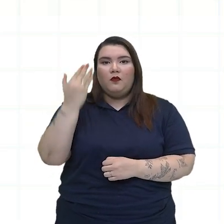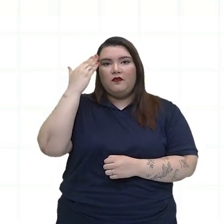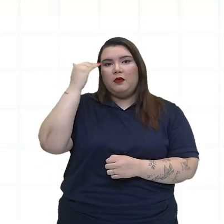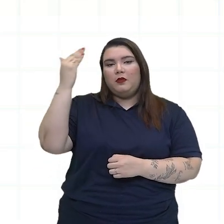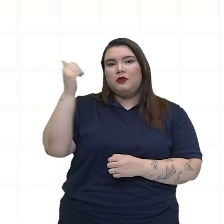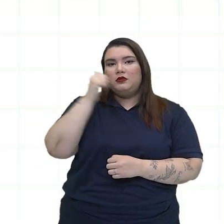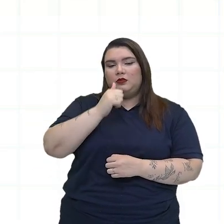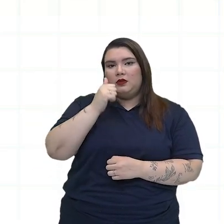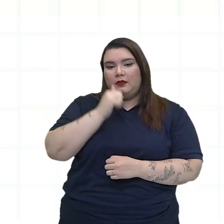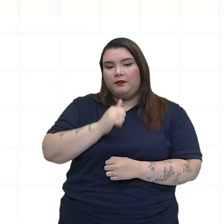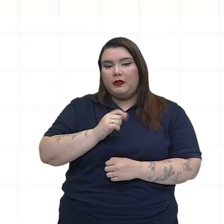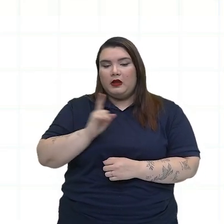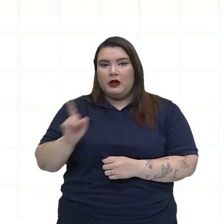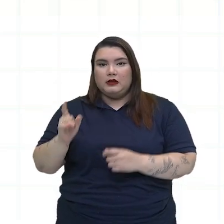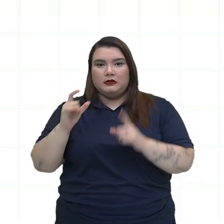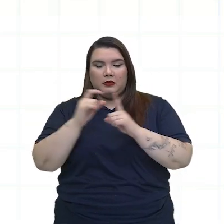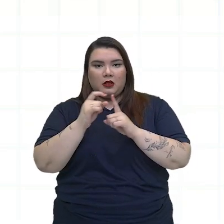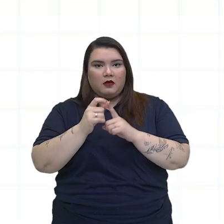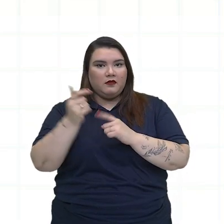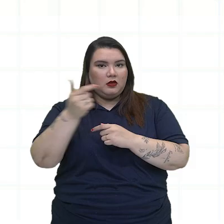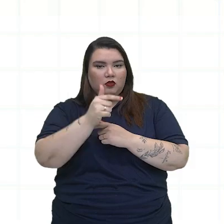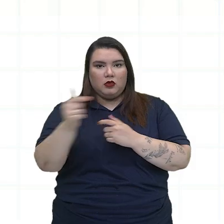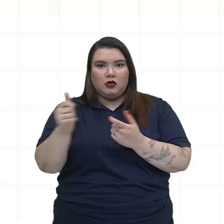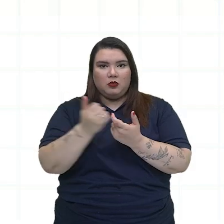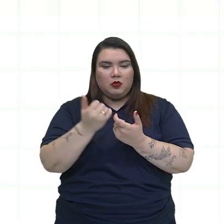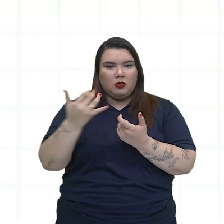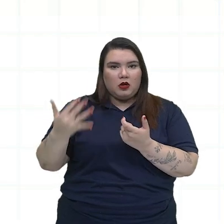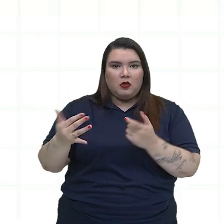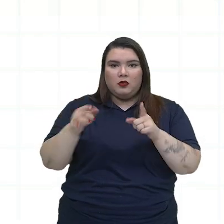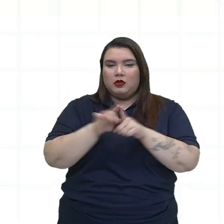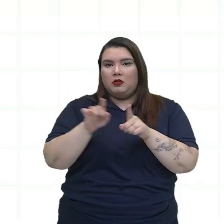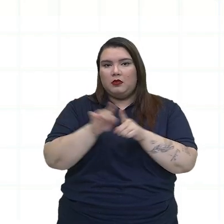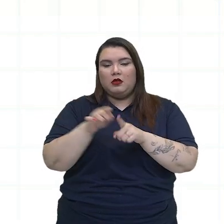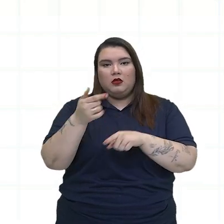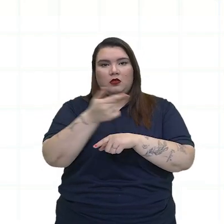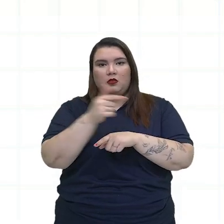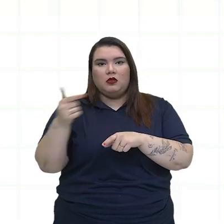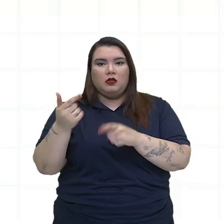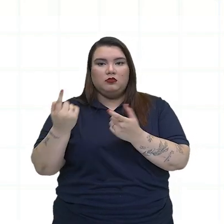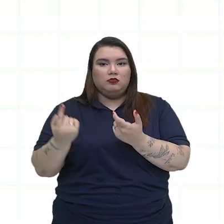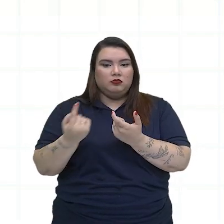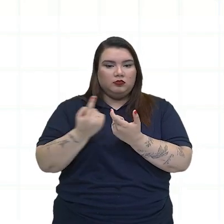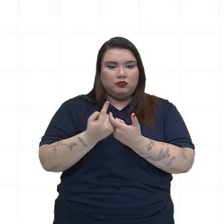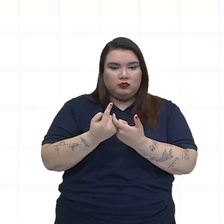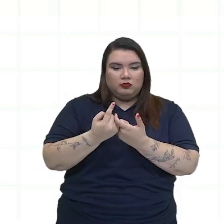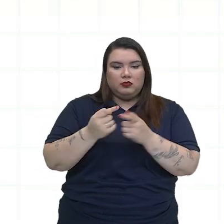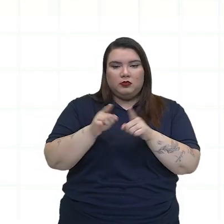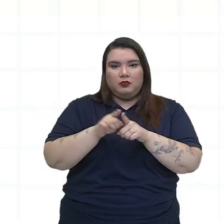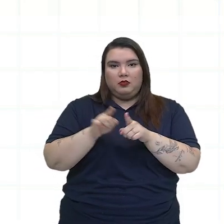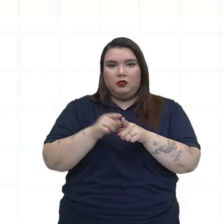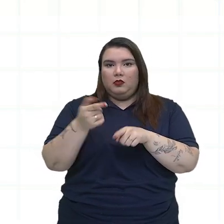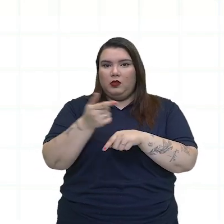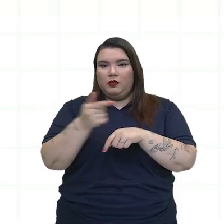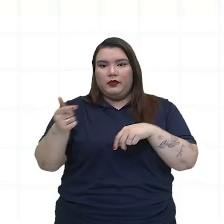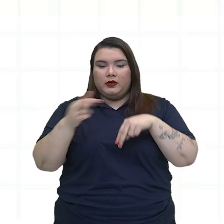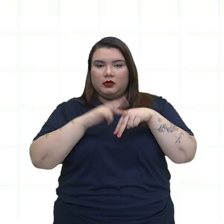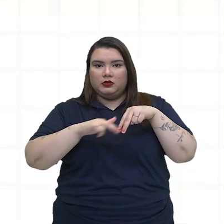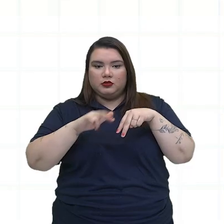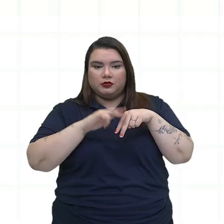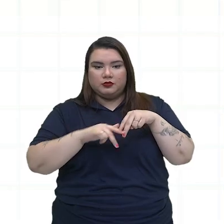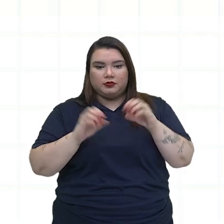de não ter plural e singular, também não tem gênero. Vamos lá para funny.